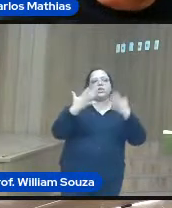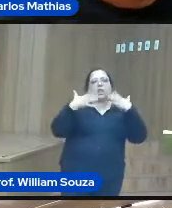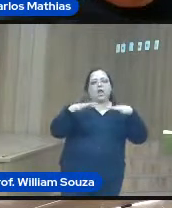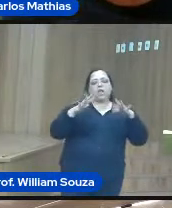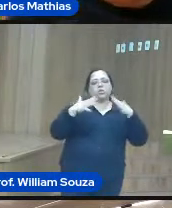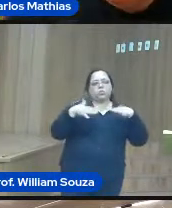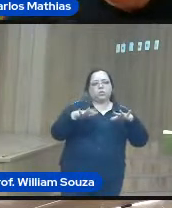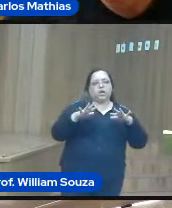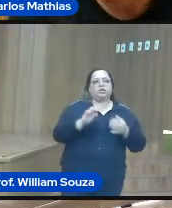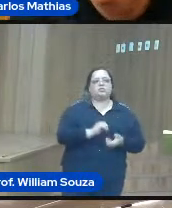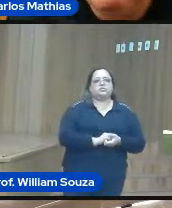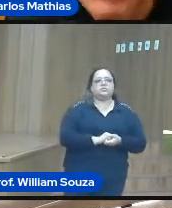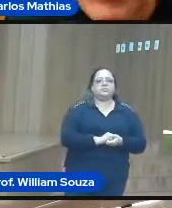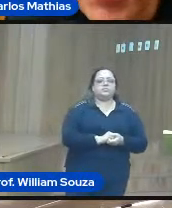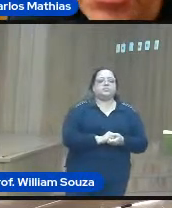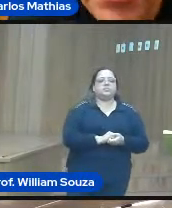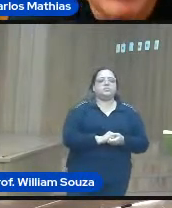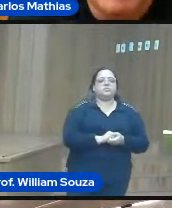construídos em